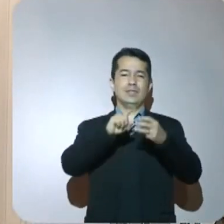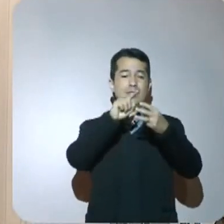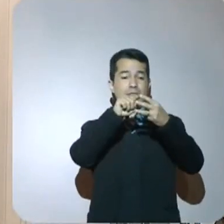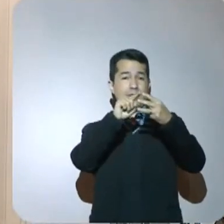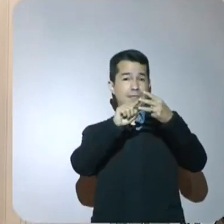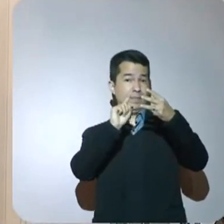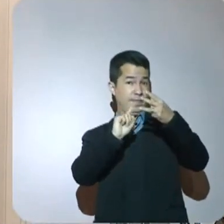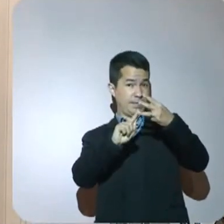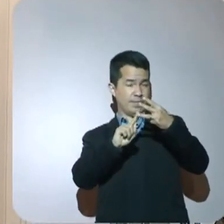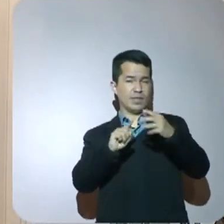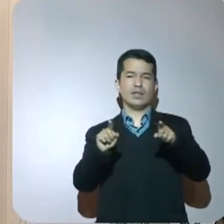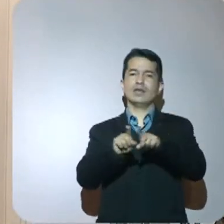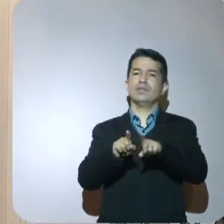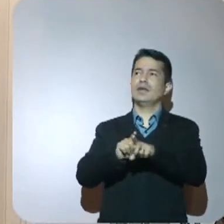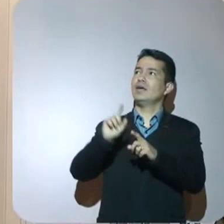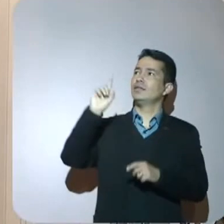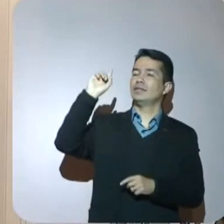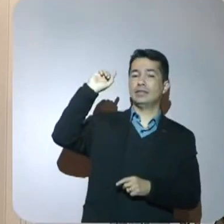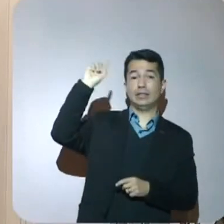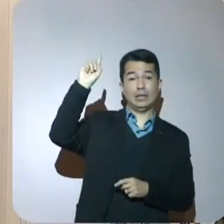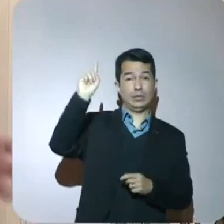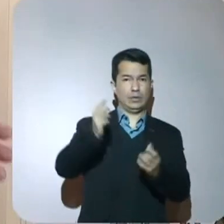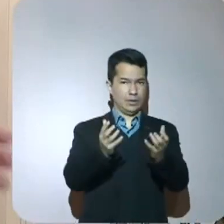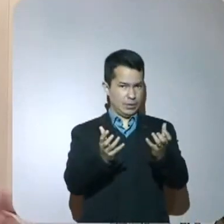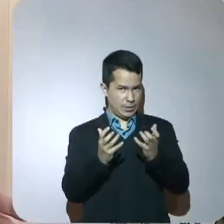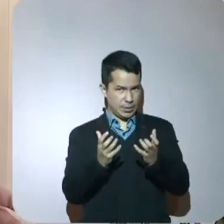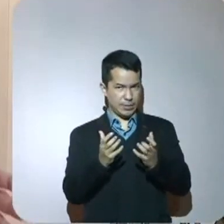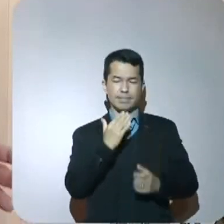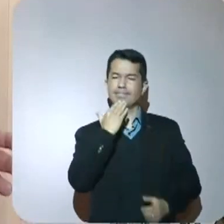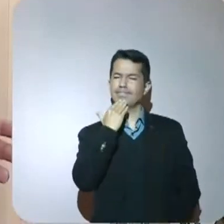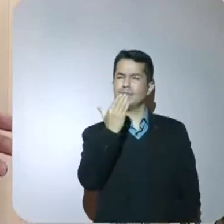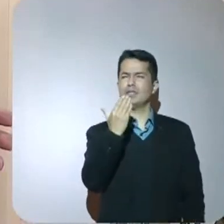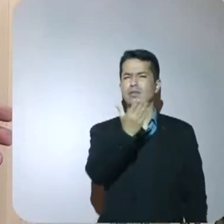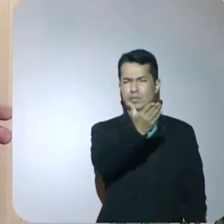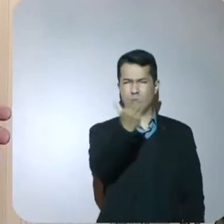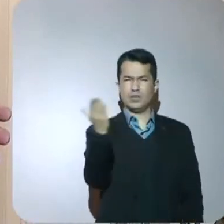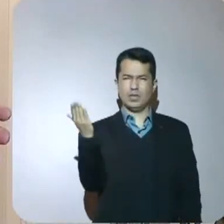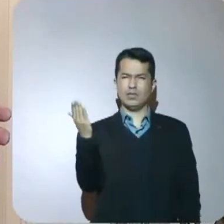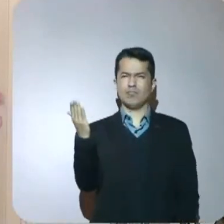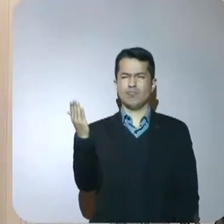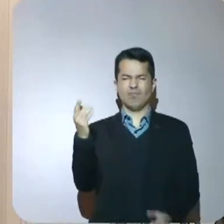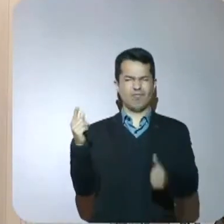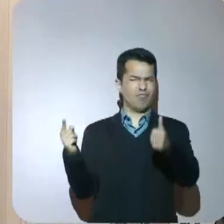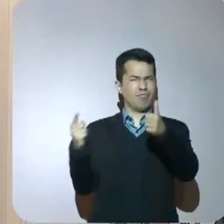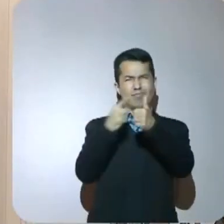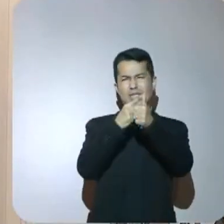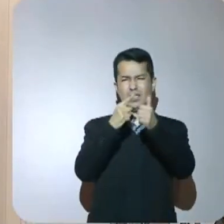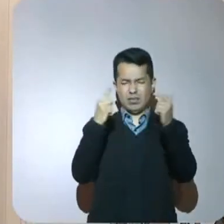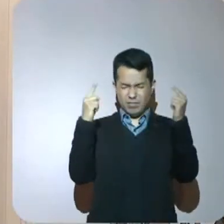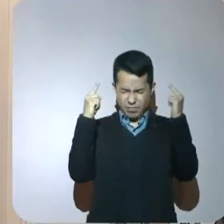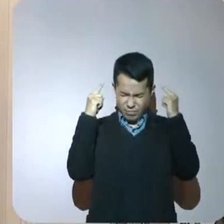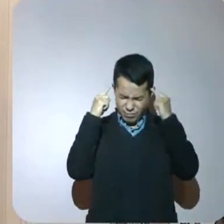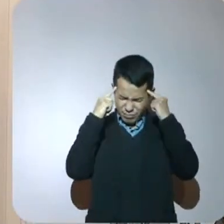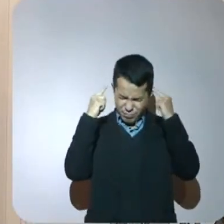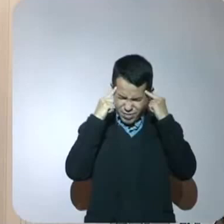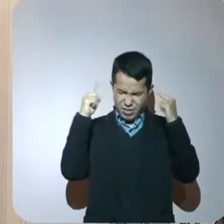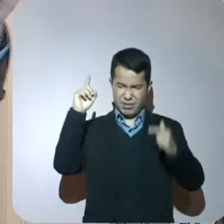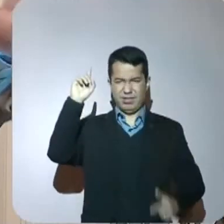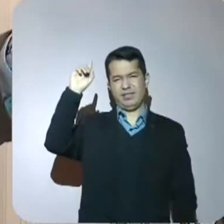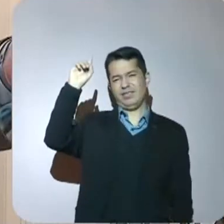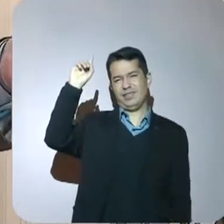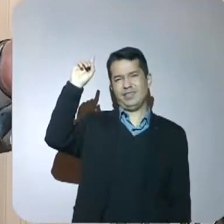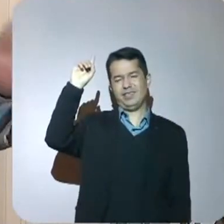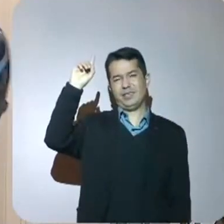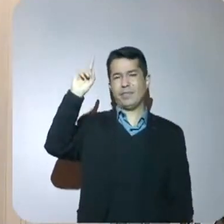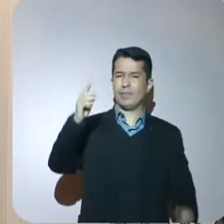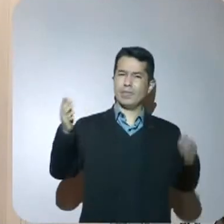quer desafiar você a colocá-lo em primeiro lugar na sua vida. Então, hoje é dia de você dizer, Senhor, eu vou